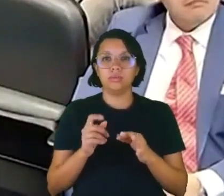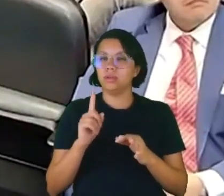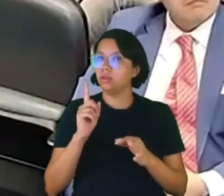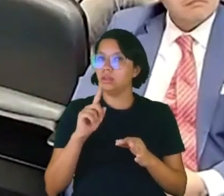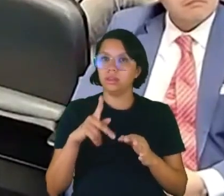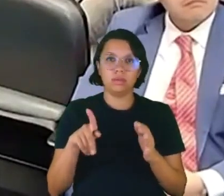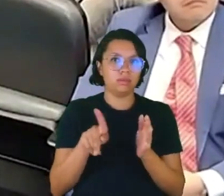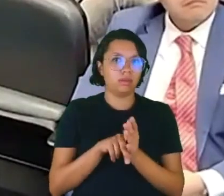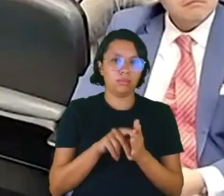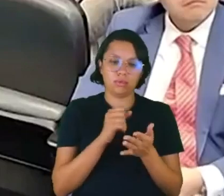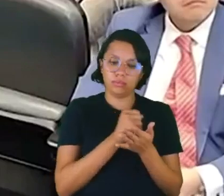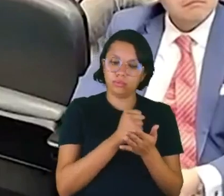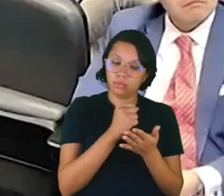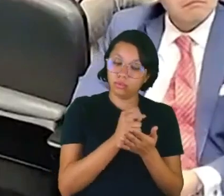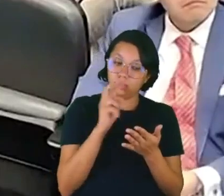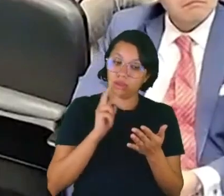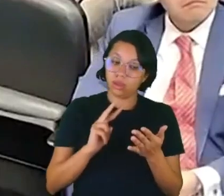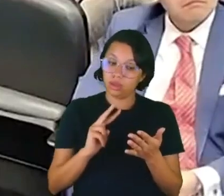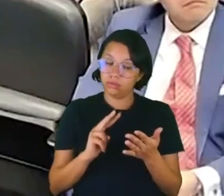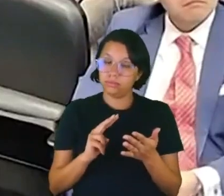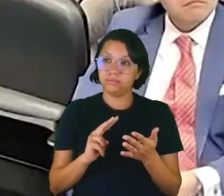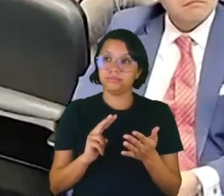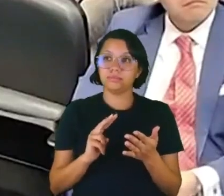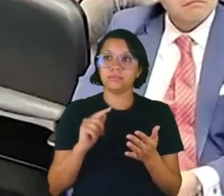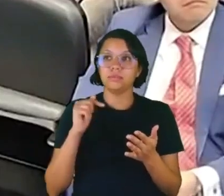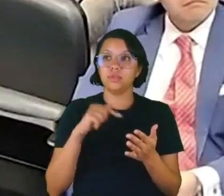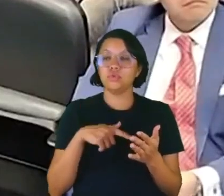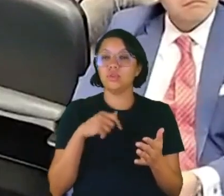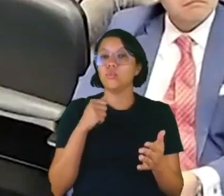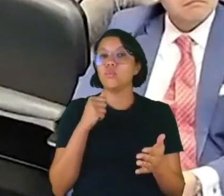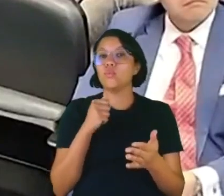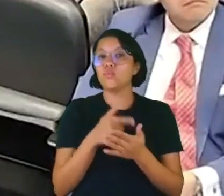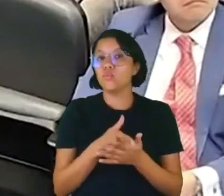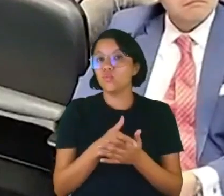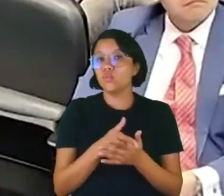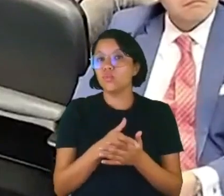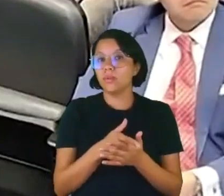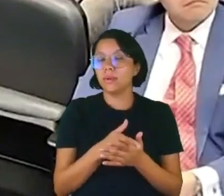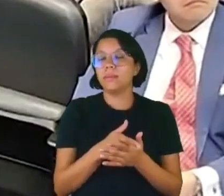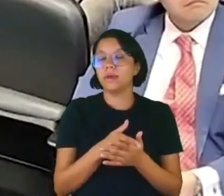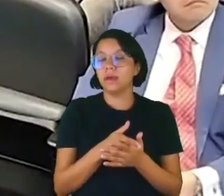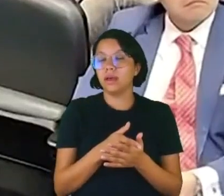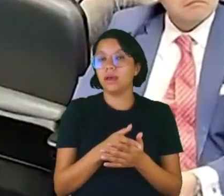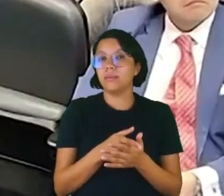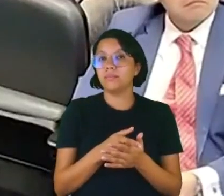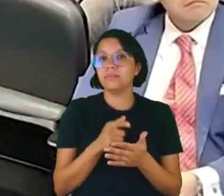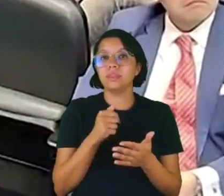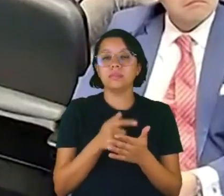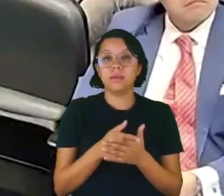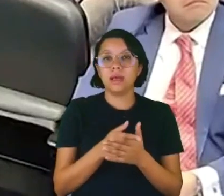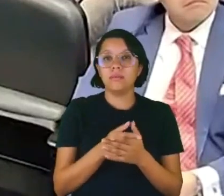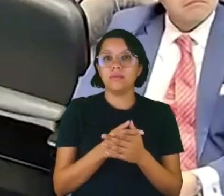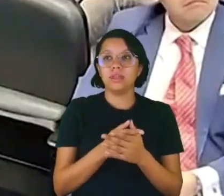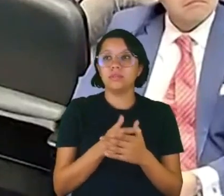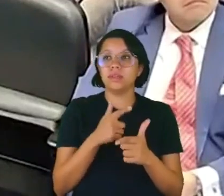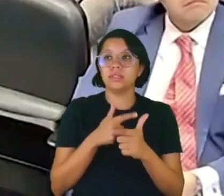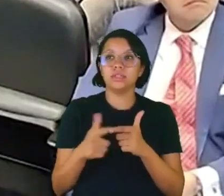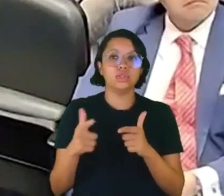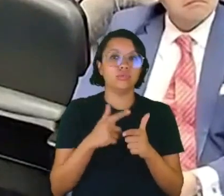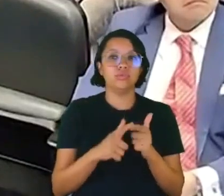contratualmente previsto, isso vai ter um custo, e esse custo vai ser diluído entre todos os